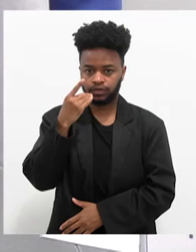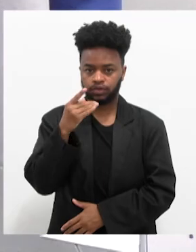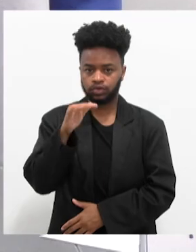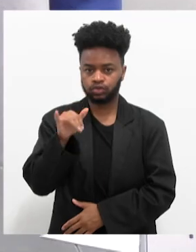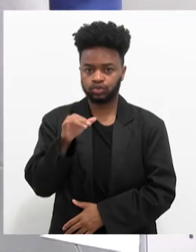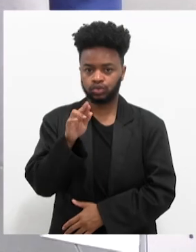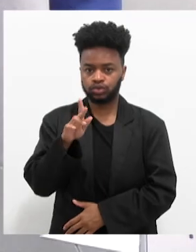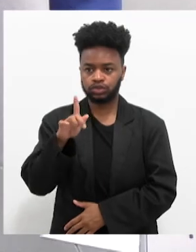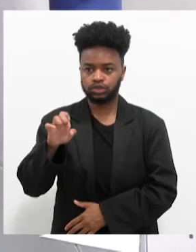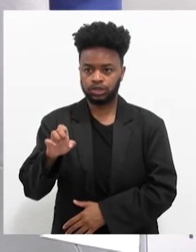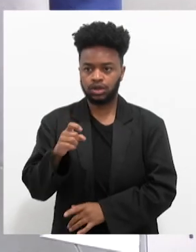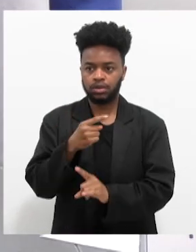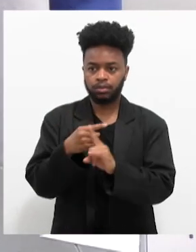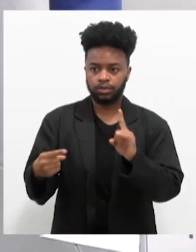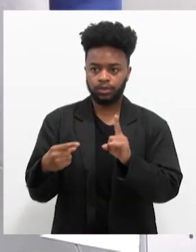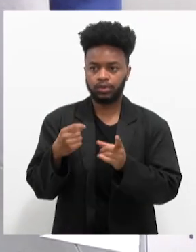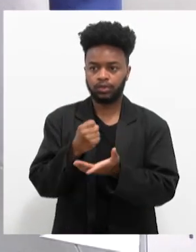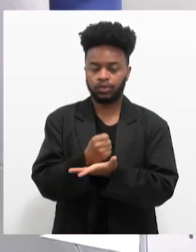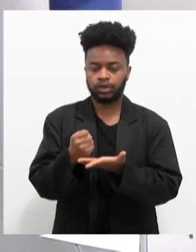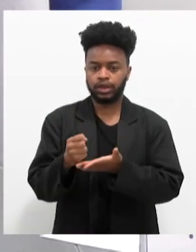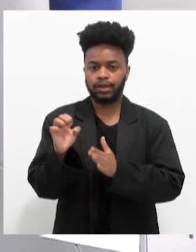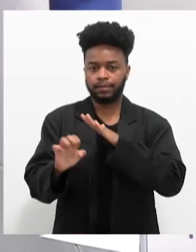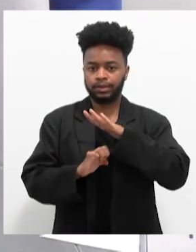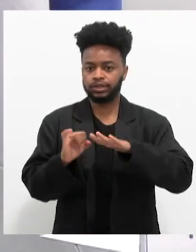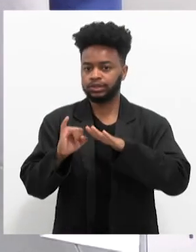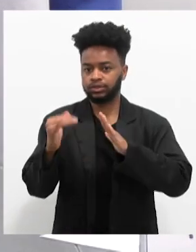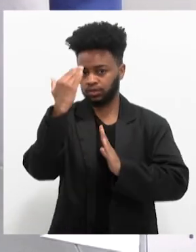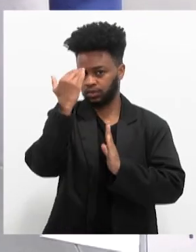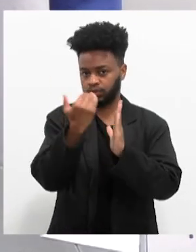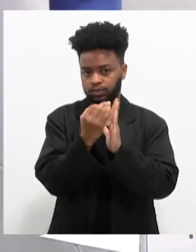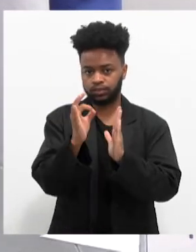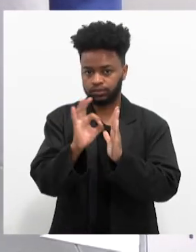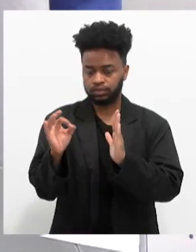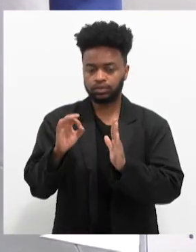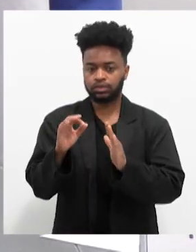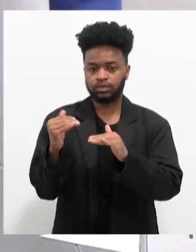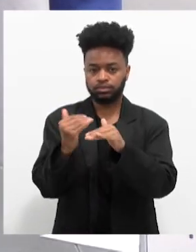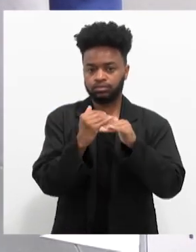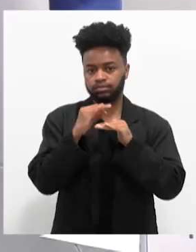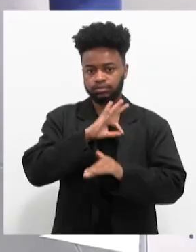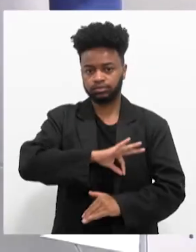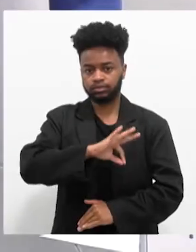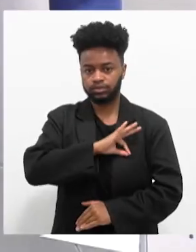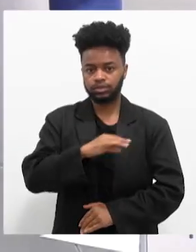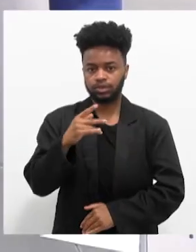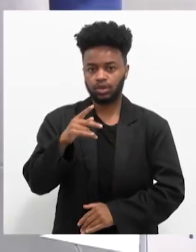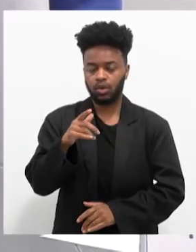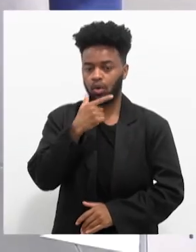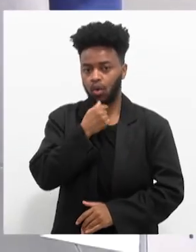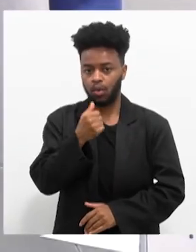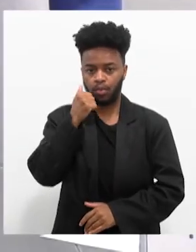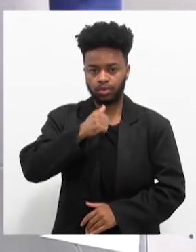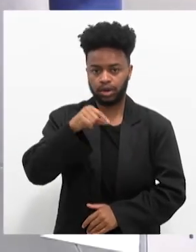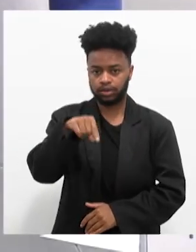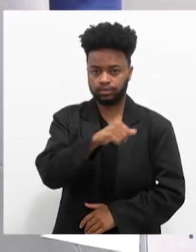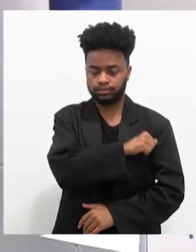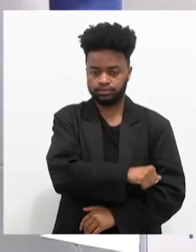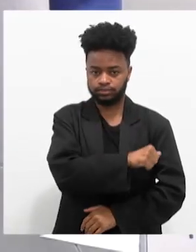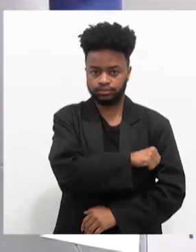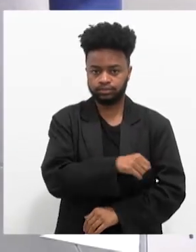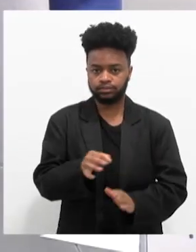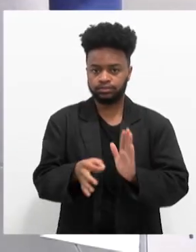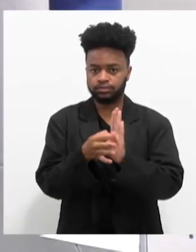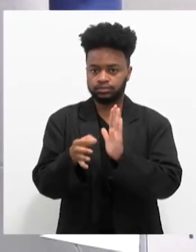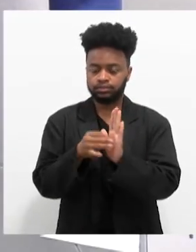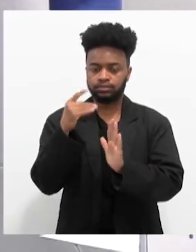de empresas e consórcios formados por empresas que não cumpram a igualdade salarial entre homens e mulheres no Estado do Rio de Janeiro.